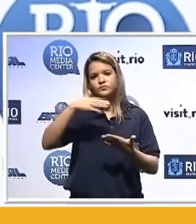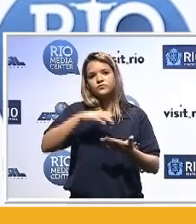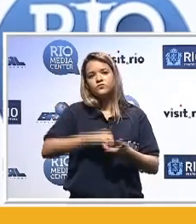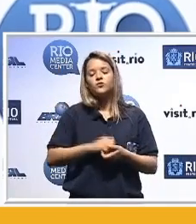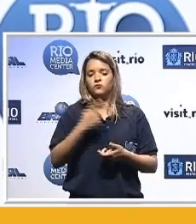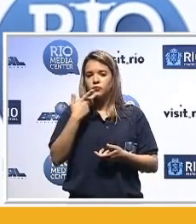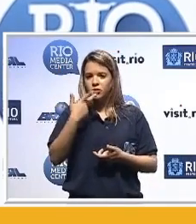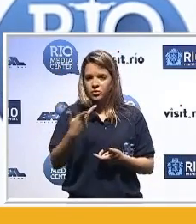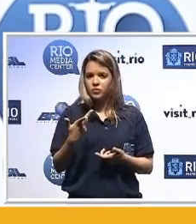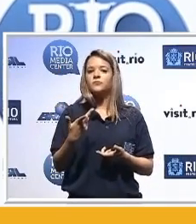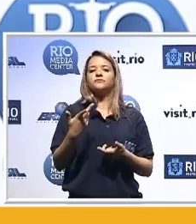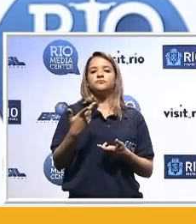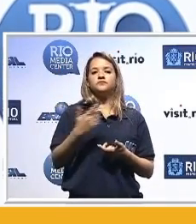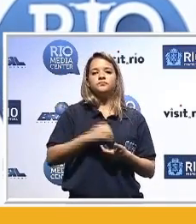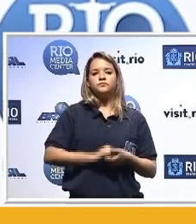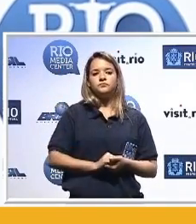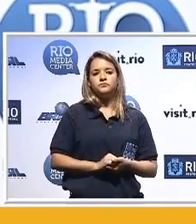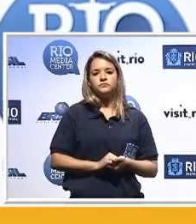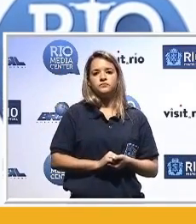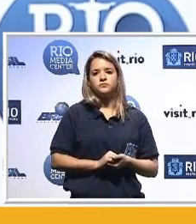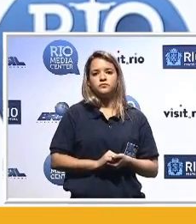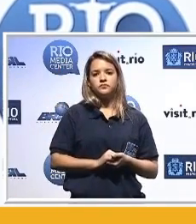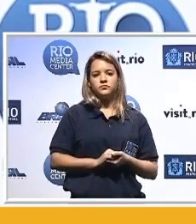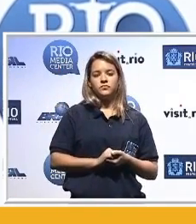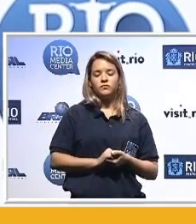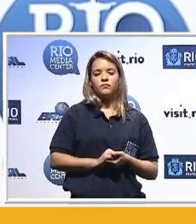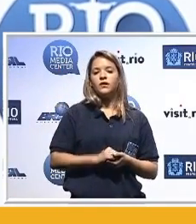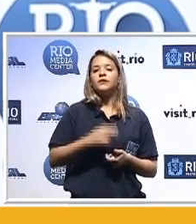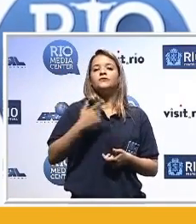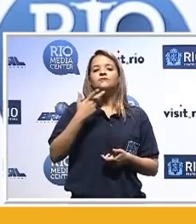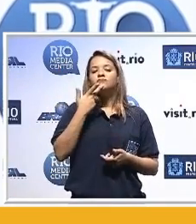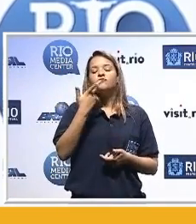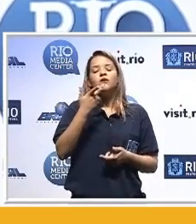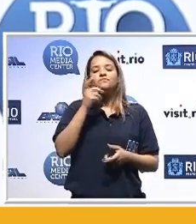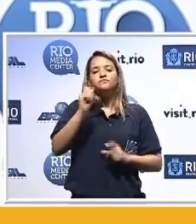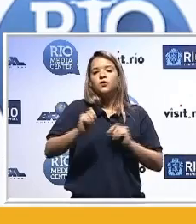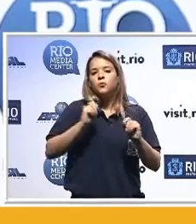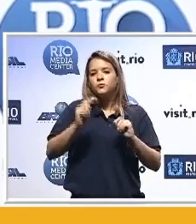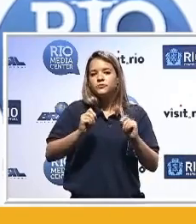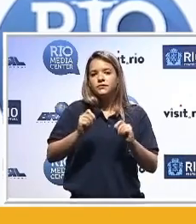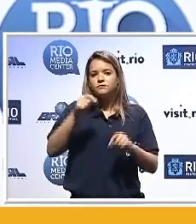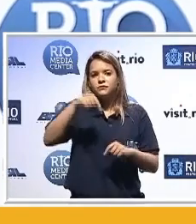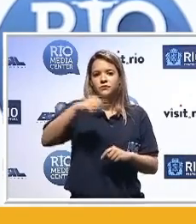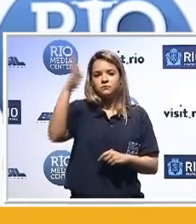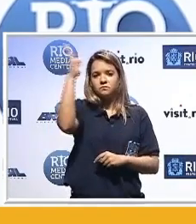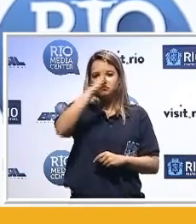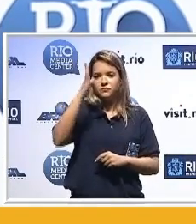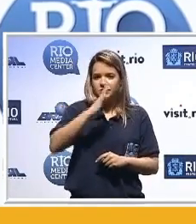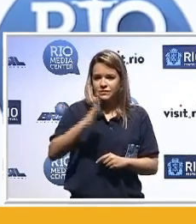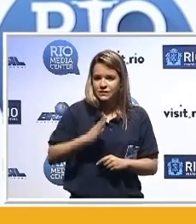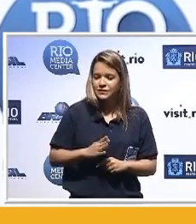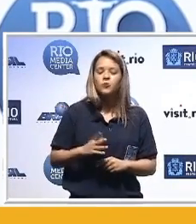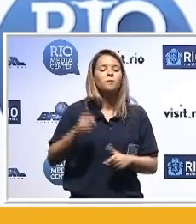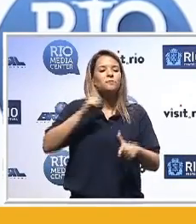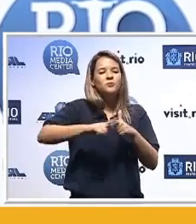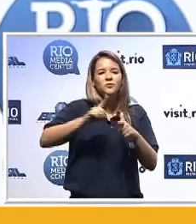fala, uma parte. Dizer que isso no Brasil, e eu te disse da outra vez, isso está em toda